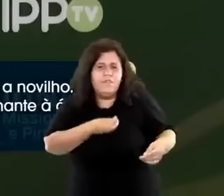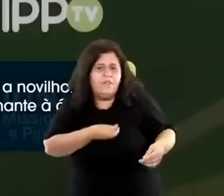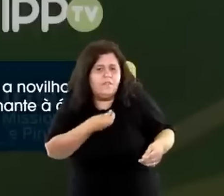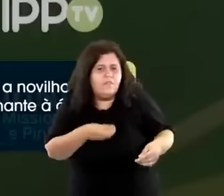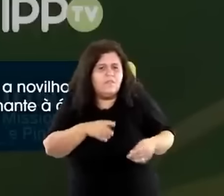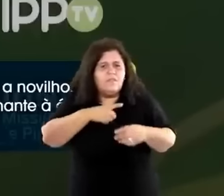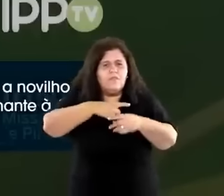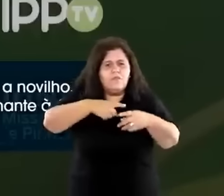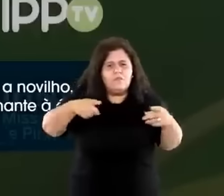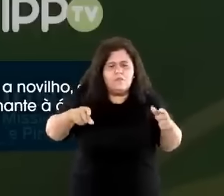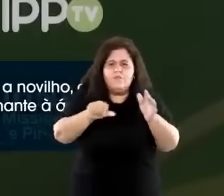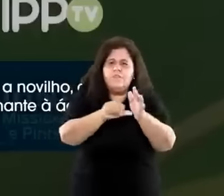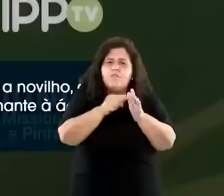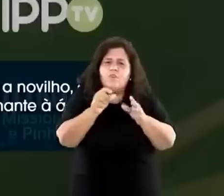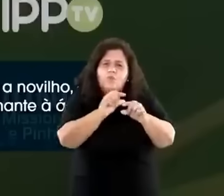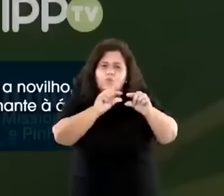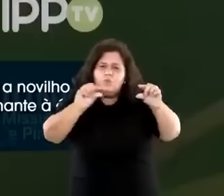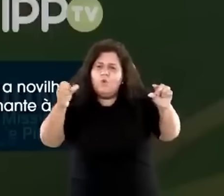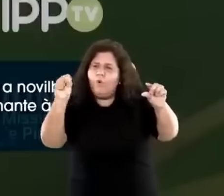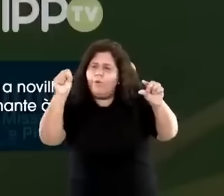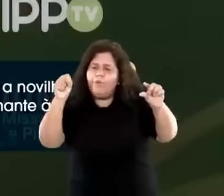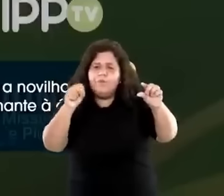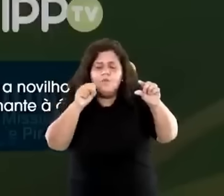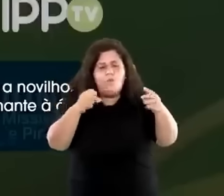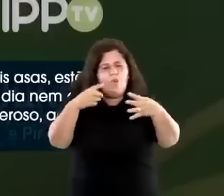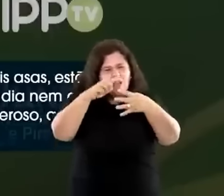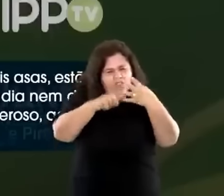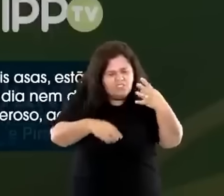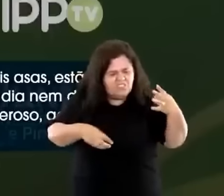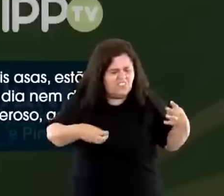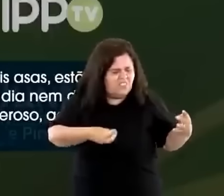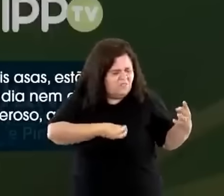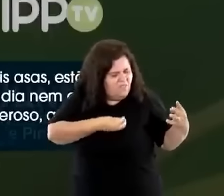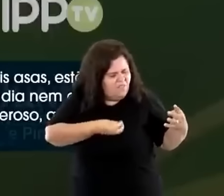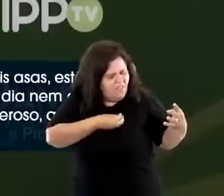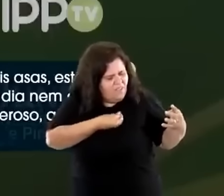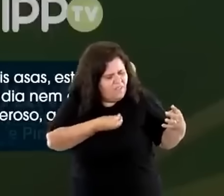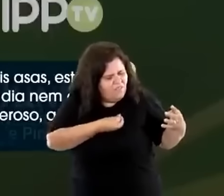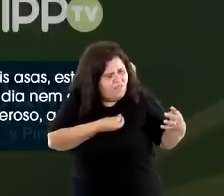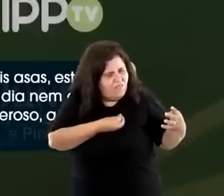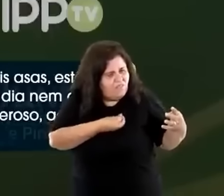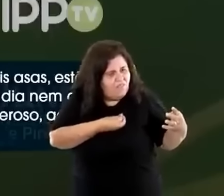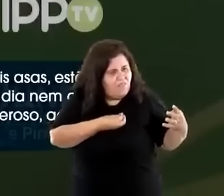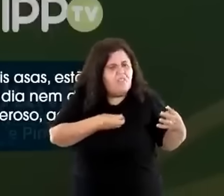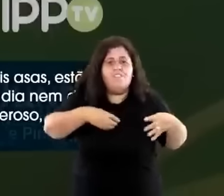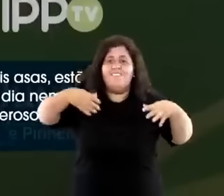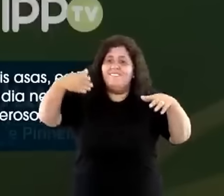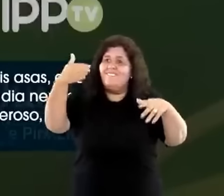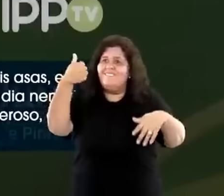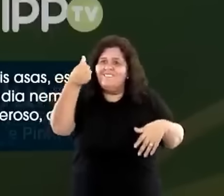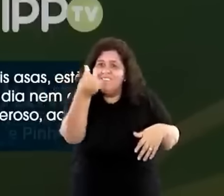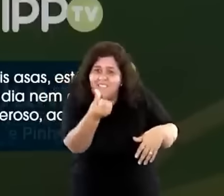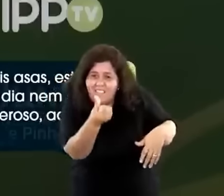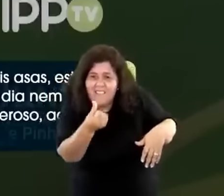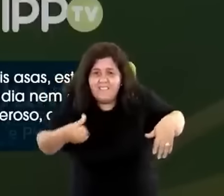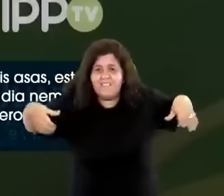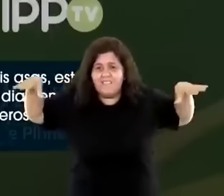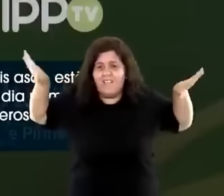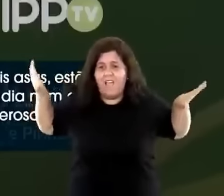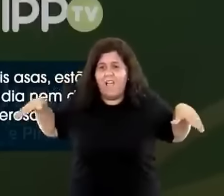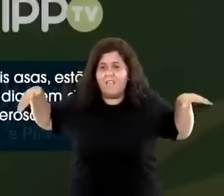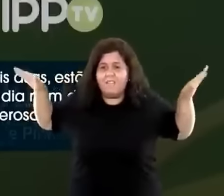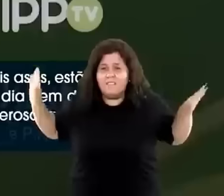veja Versículo oito e Os quatro seres viventes tendo cada um deles respectivamente seis asas estão cheios de